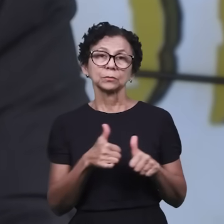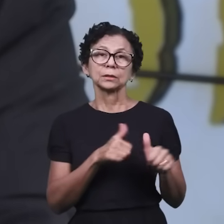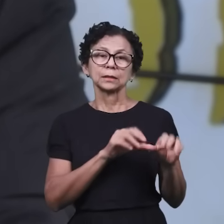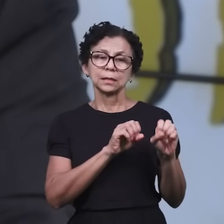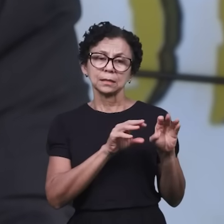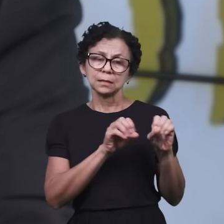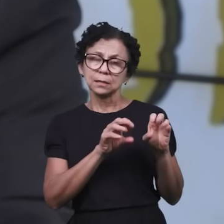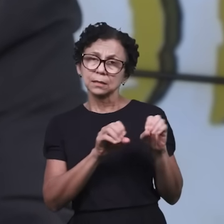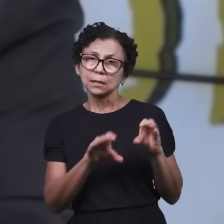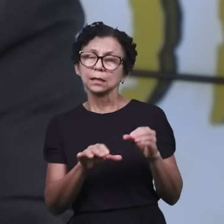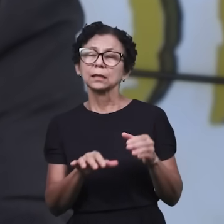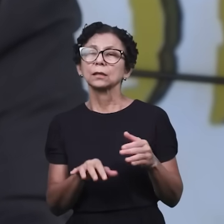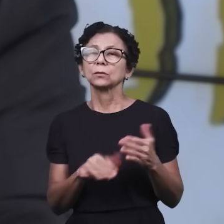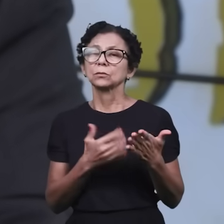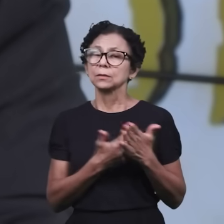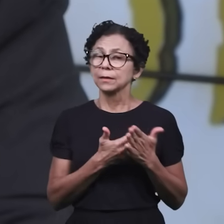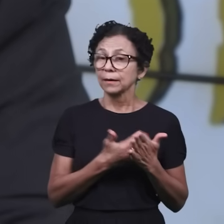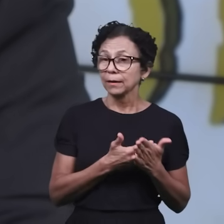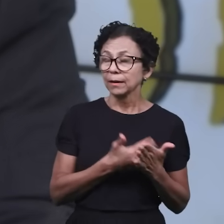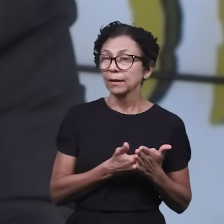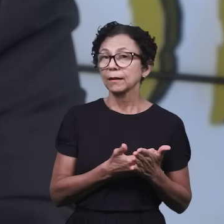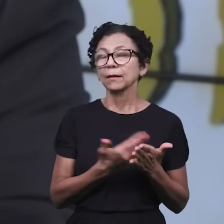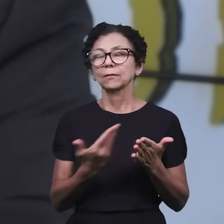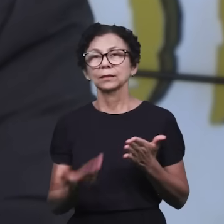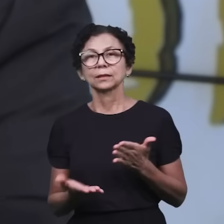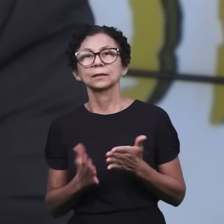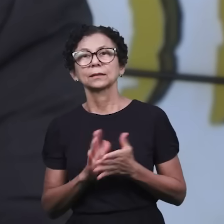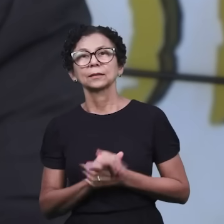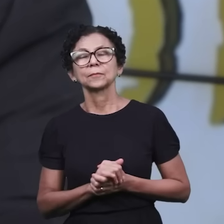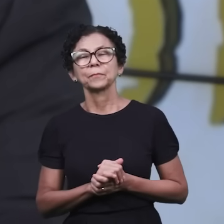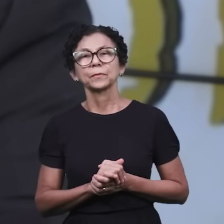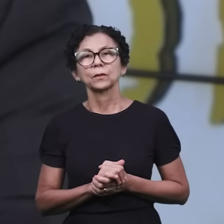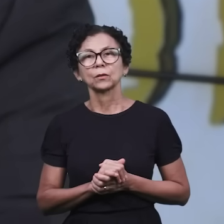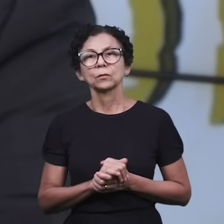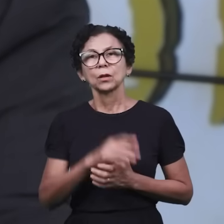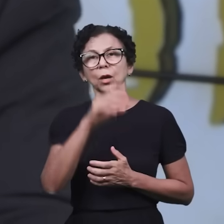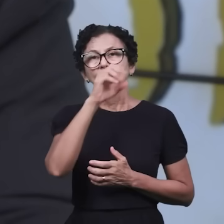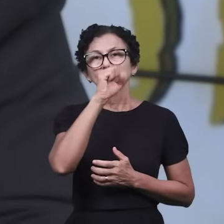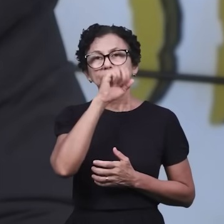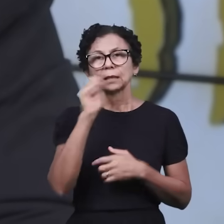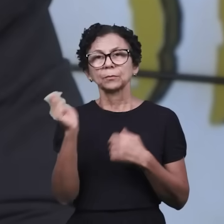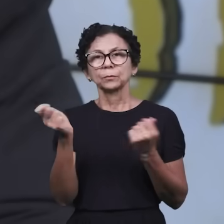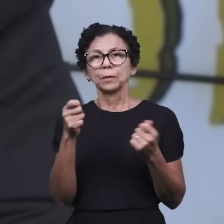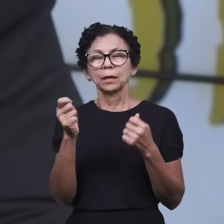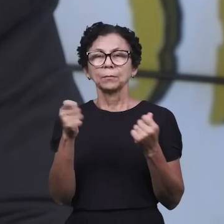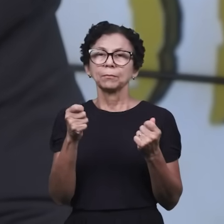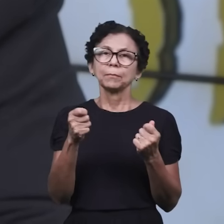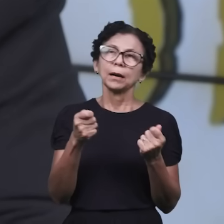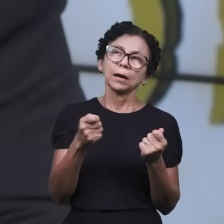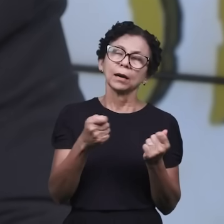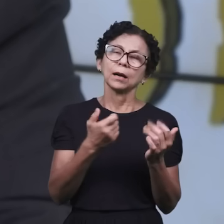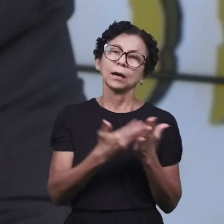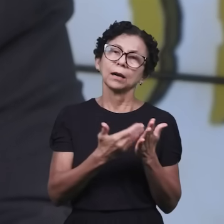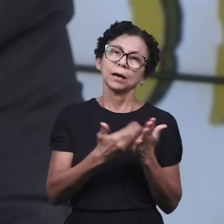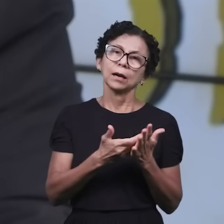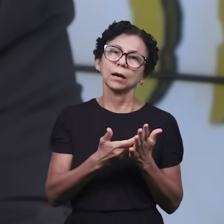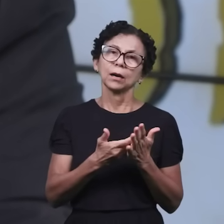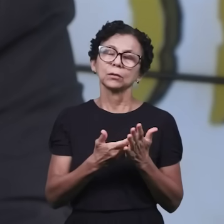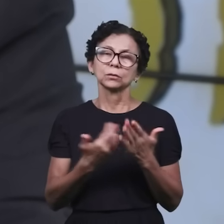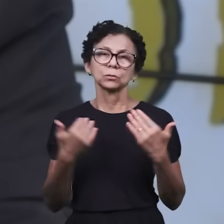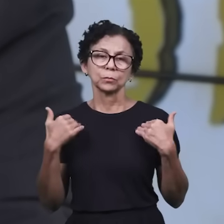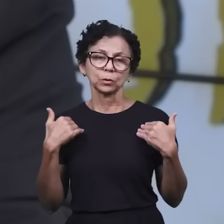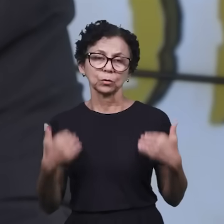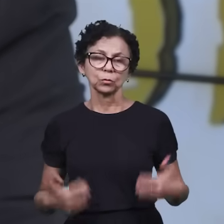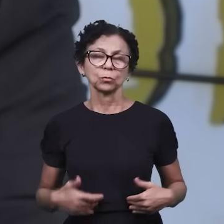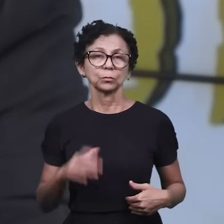falando a respeito de corpo, falando a respeito do clamor, para que as pessoas tenham consciência e depois sim nós vamos consultar. Você já ouviu tudo, é isso